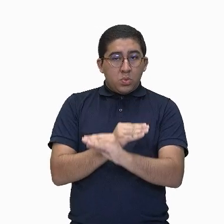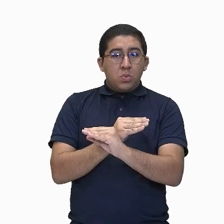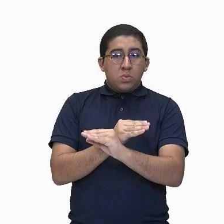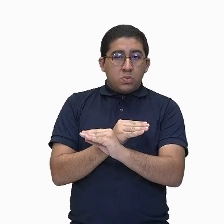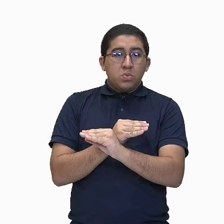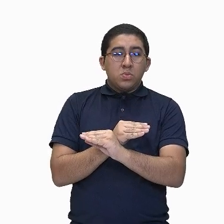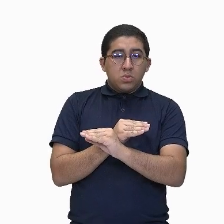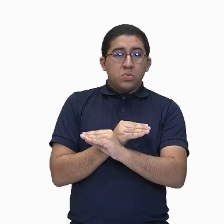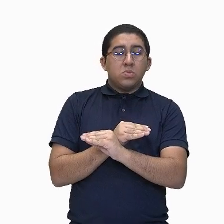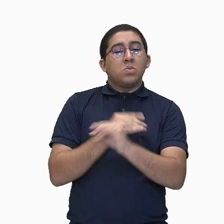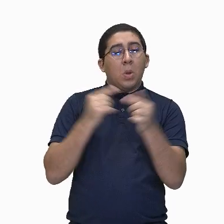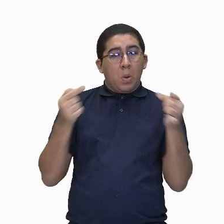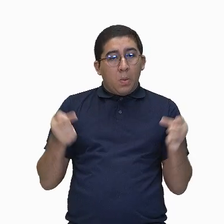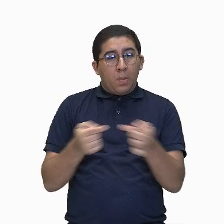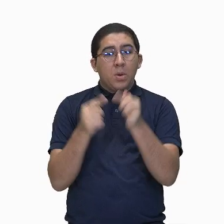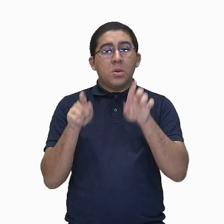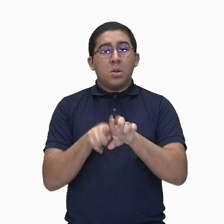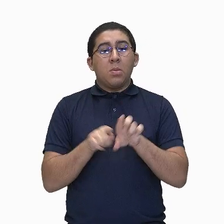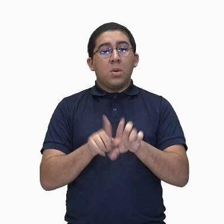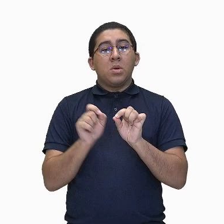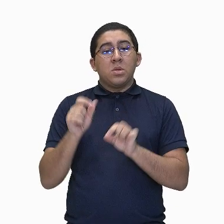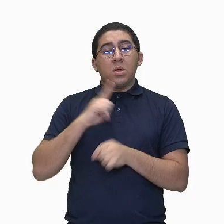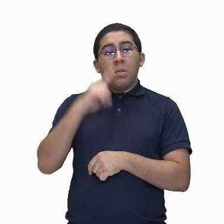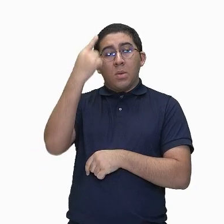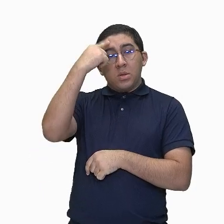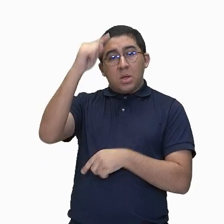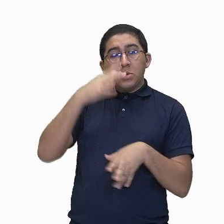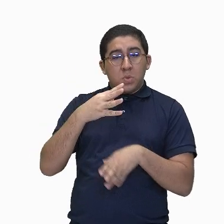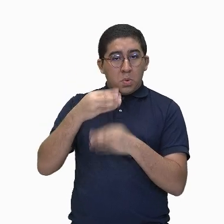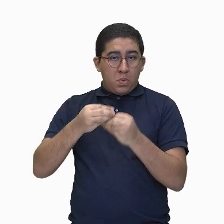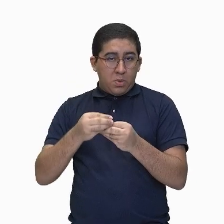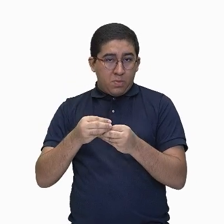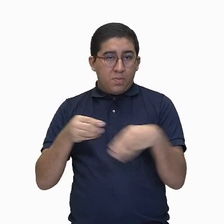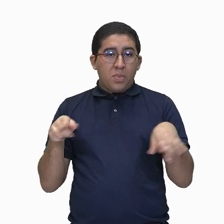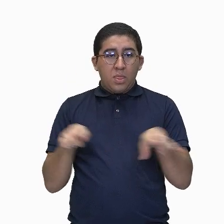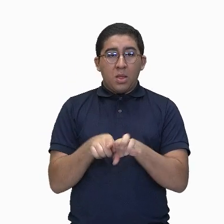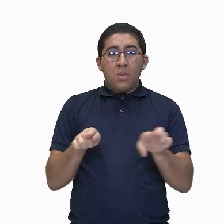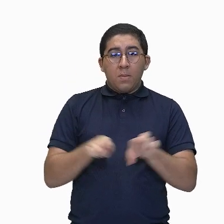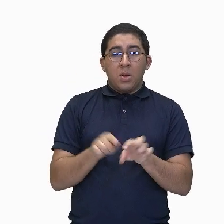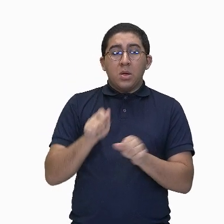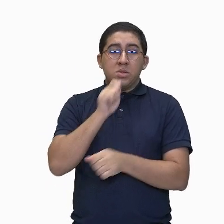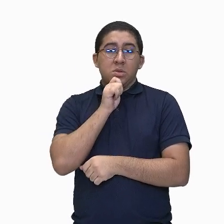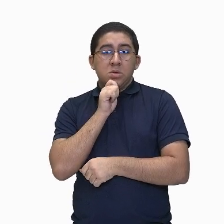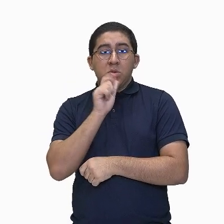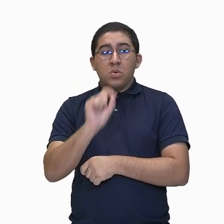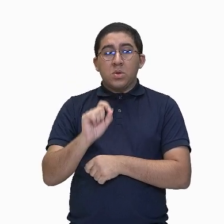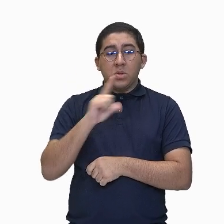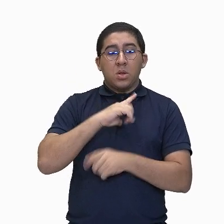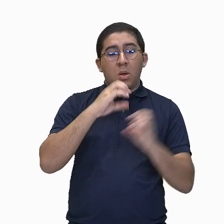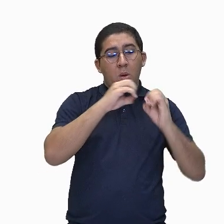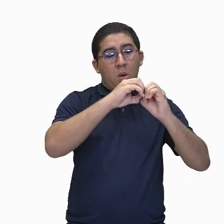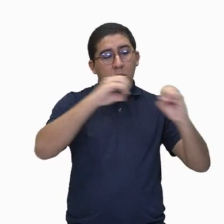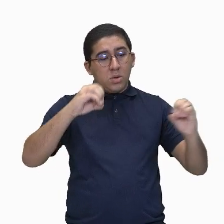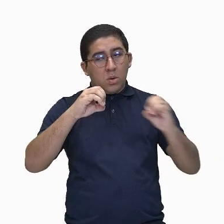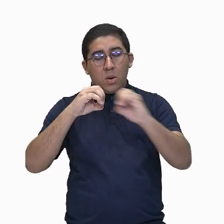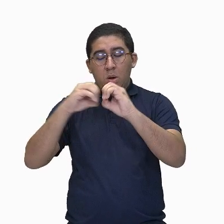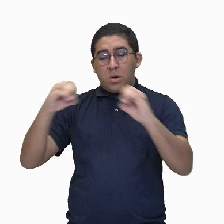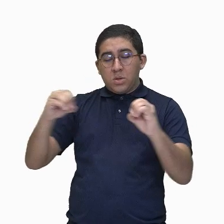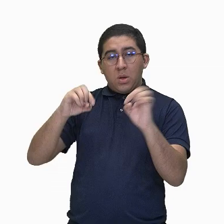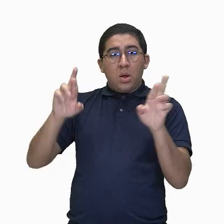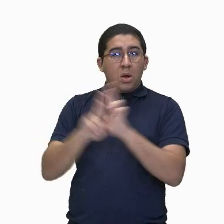aditivas proporcionam. Elas acrescentam uma ideia de soma e, ao mesmo tempo, ela liga uma oração à